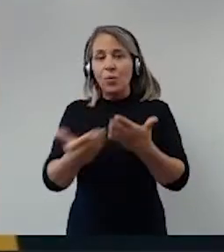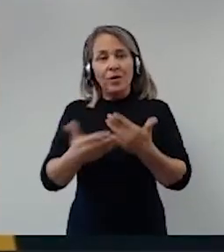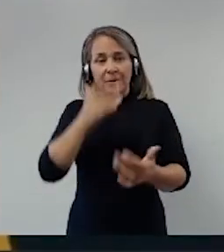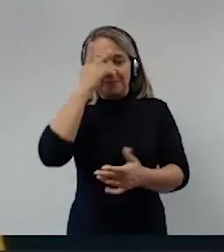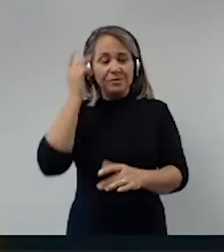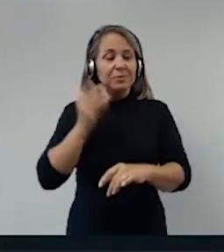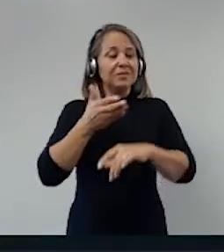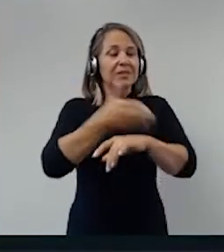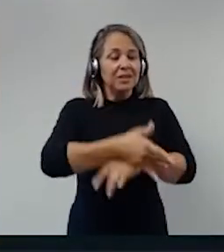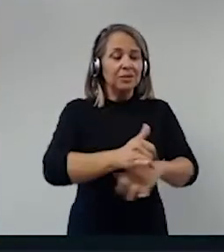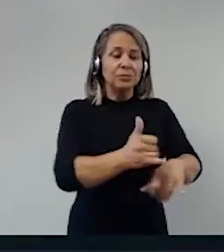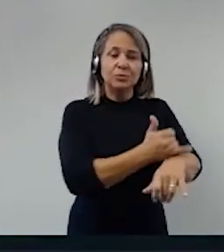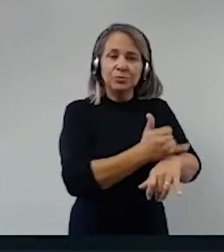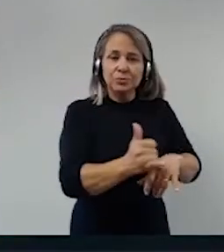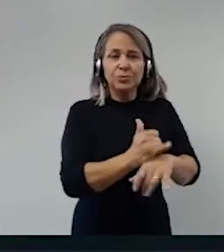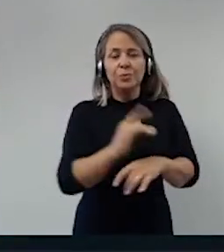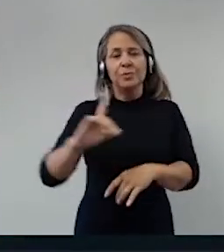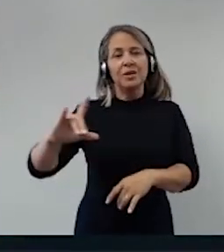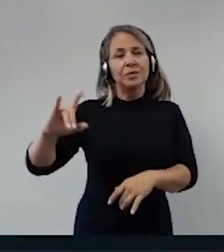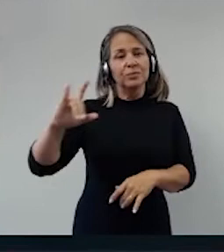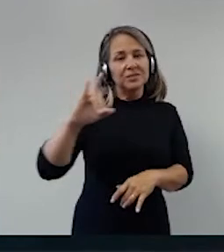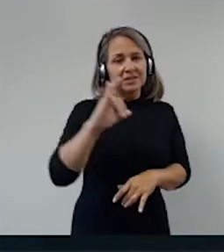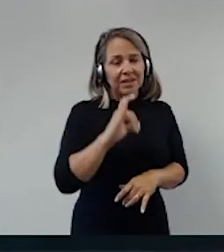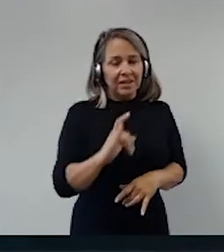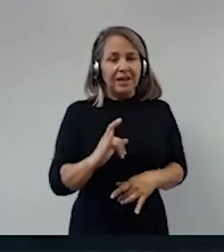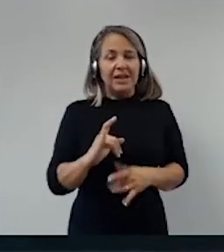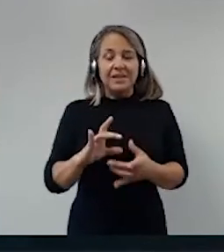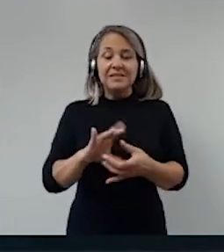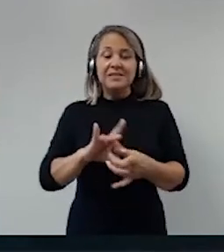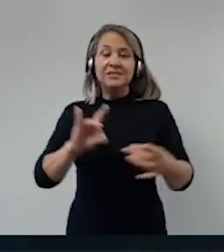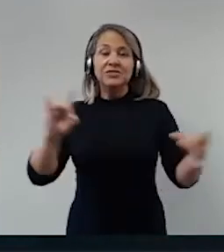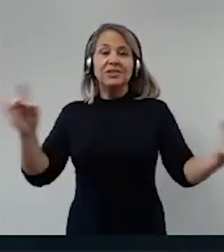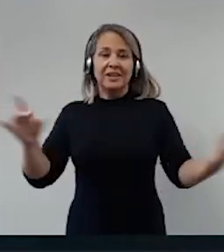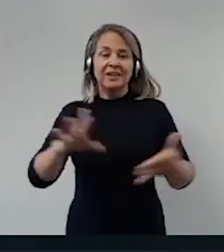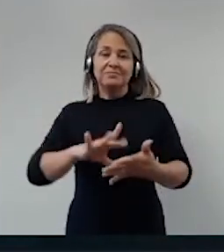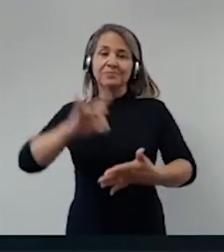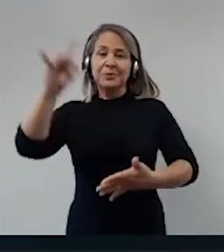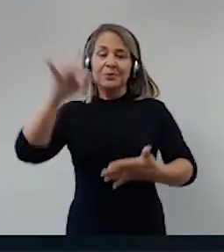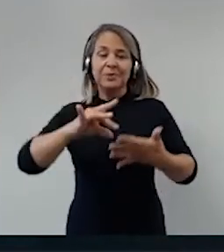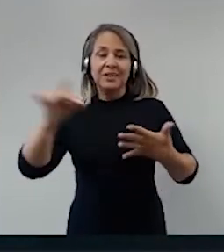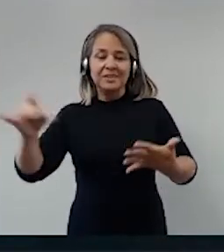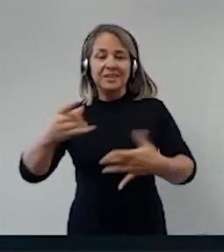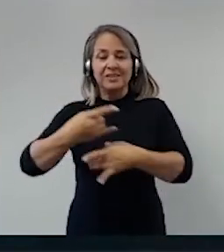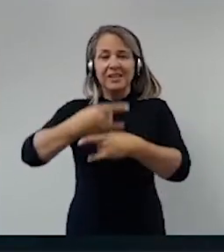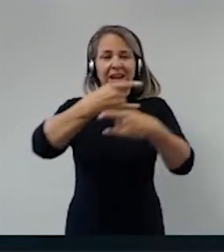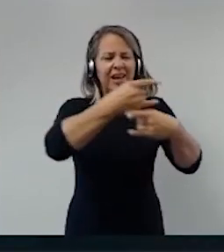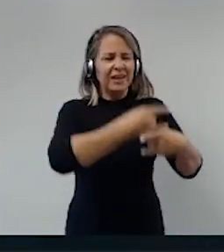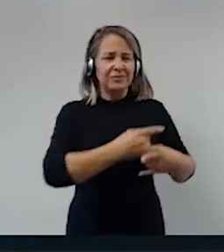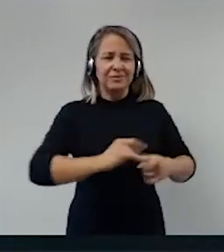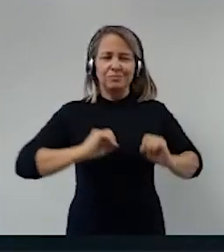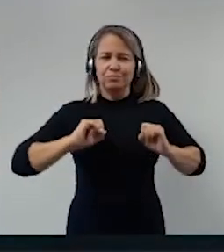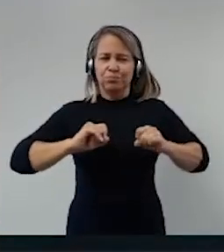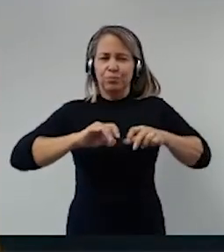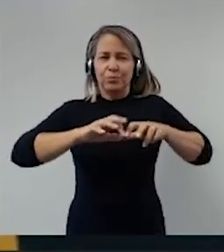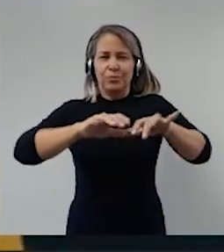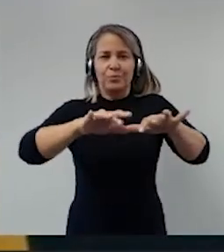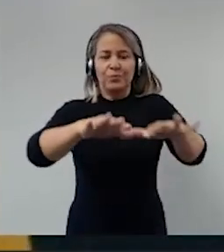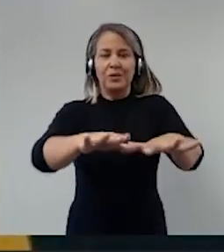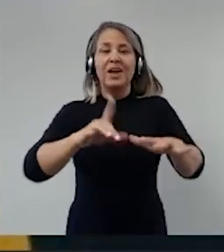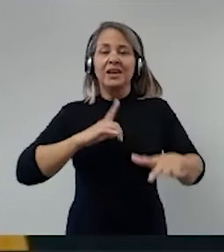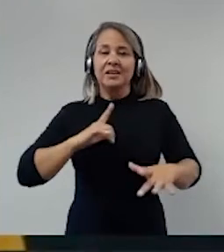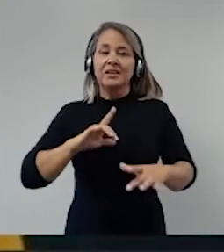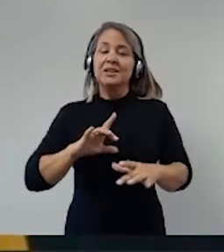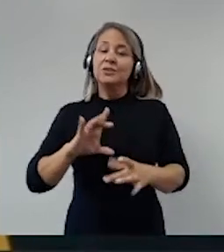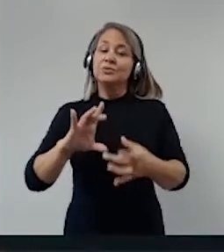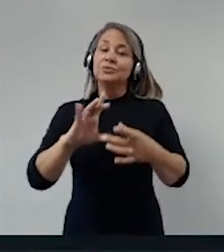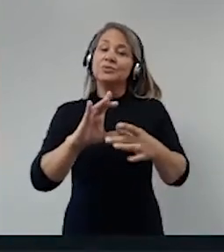um canal do YouTube, um Instagram, se destacar nessa enxurrada de lives, enfim, nos conteúdos que têm sido